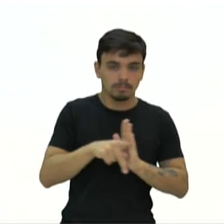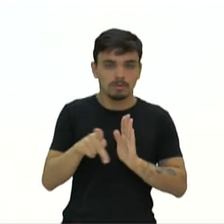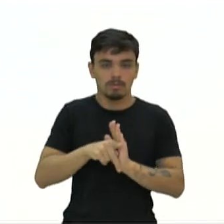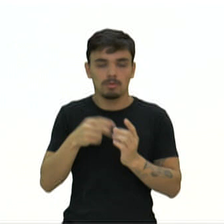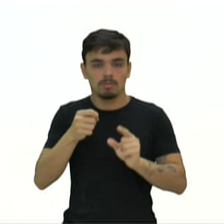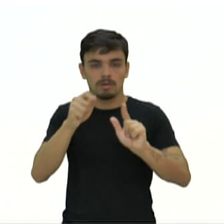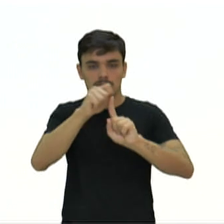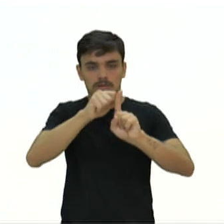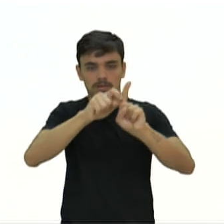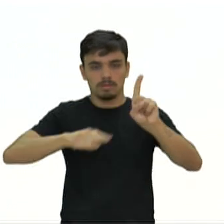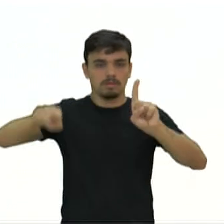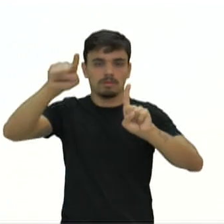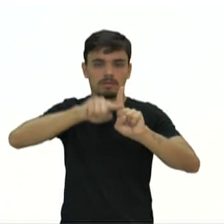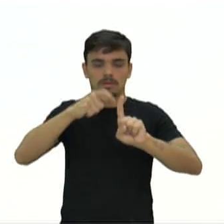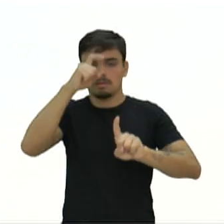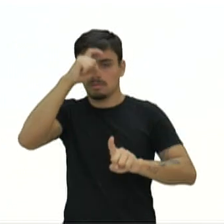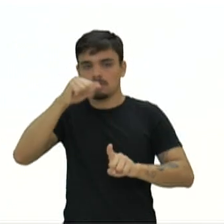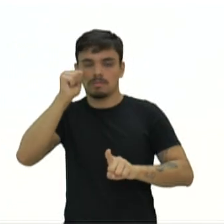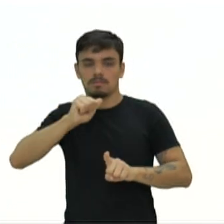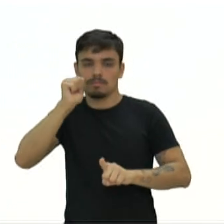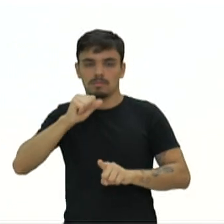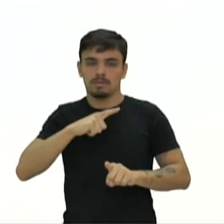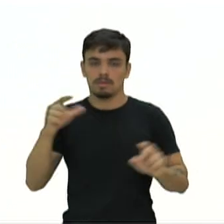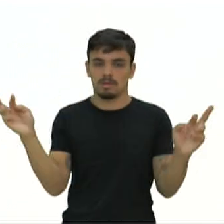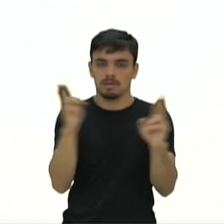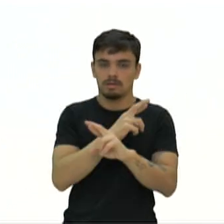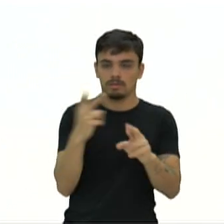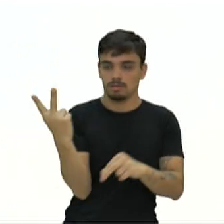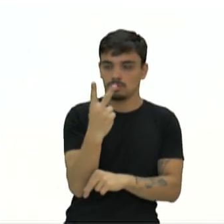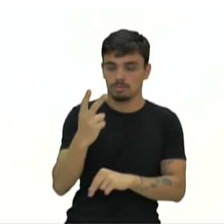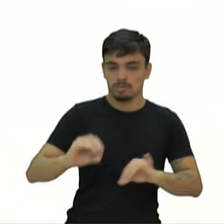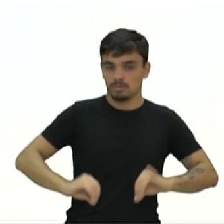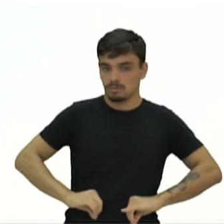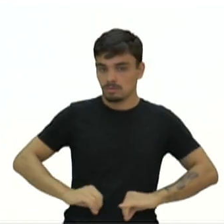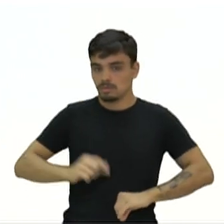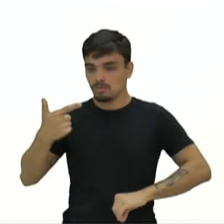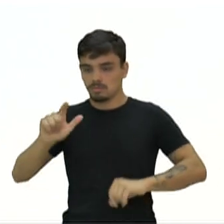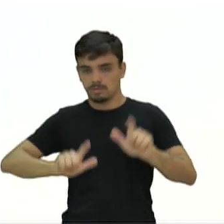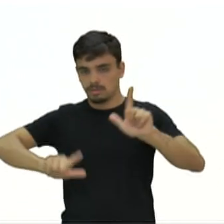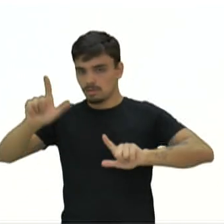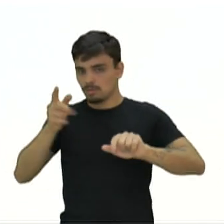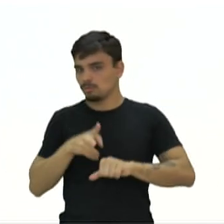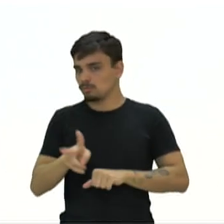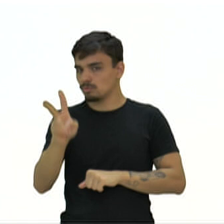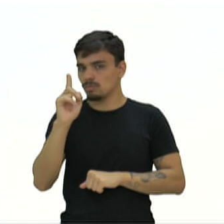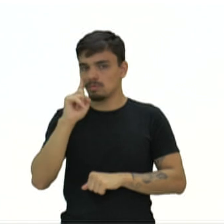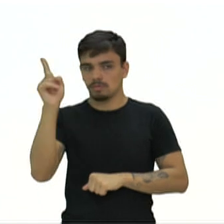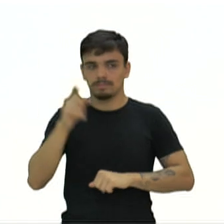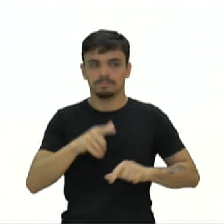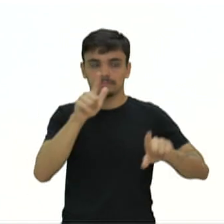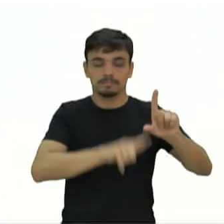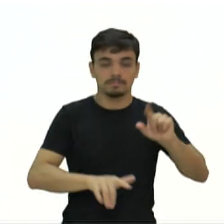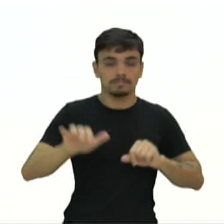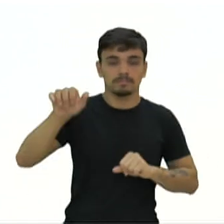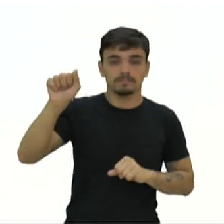está sob influência de dois hormônios ovarianos, a saber, continuando na próxima tela aqui, letra